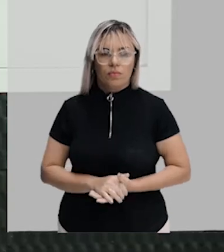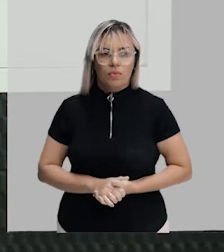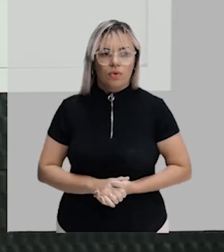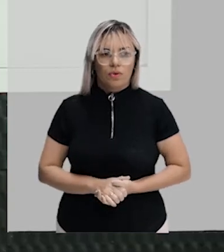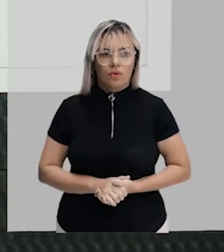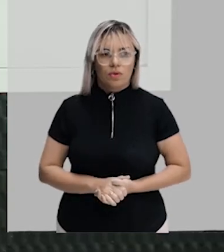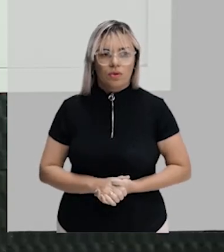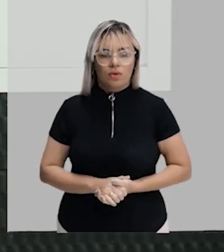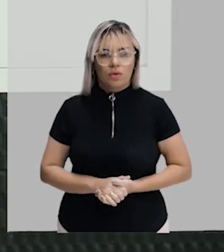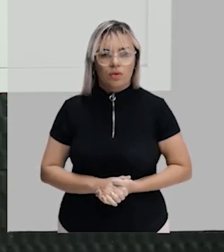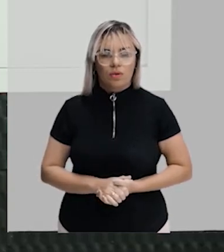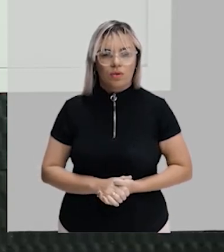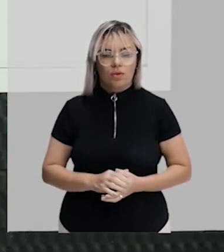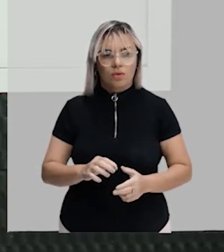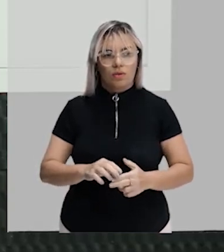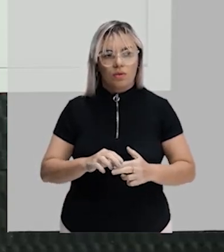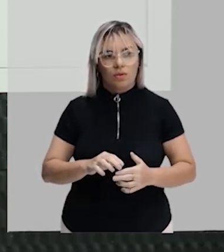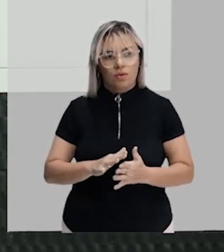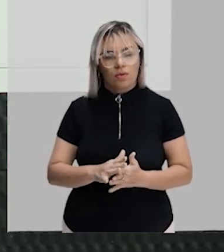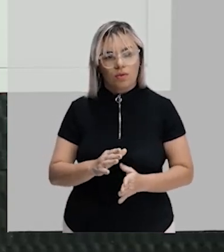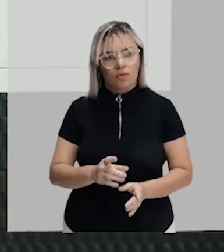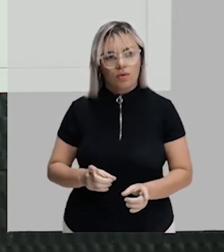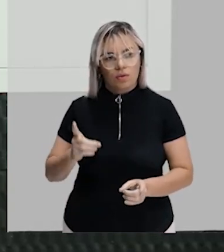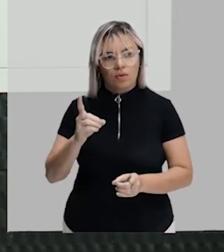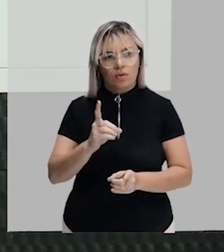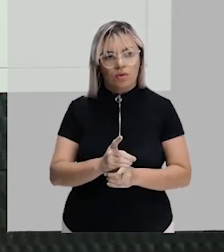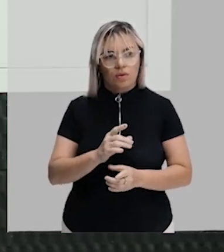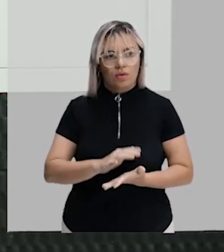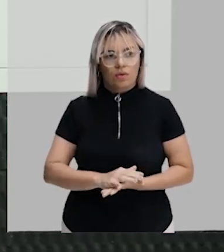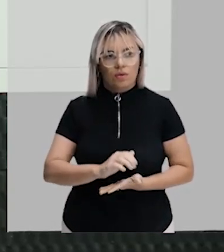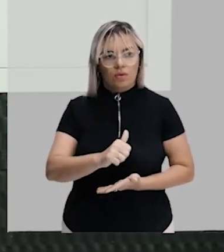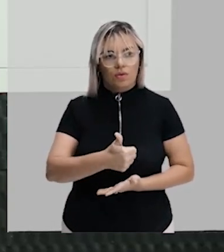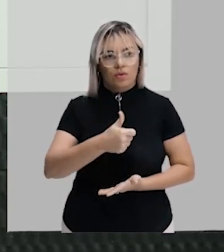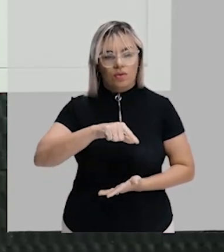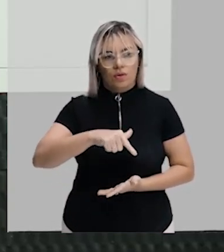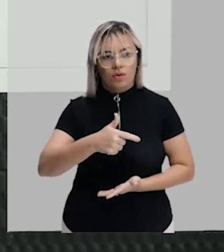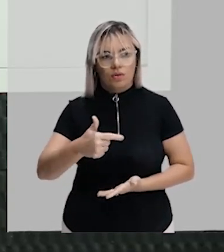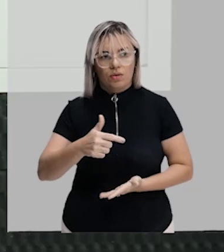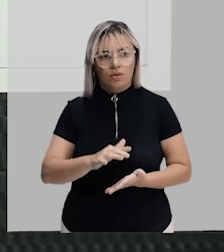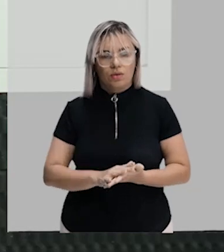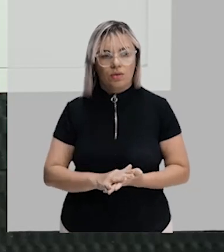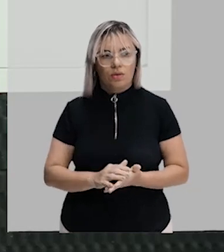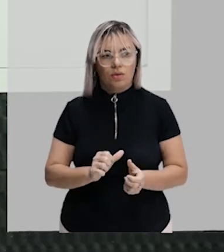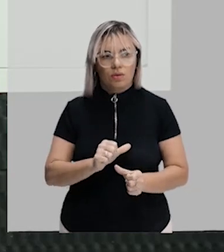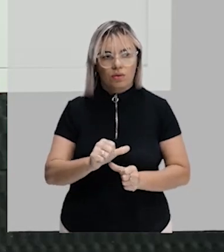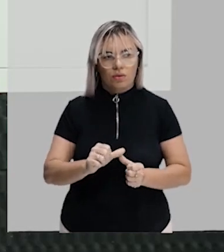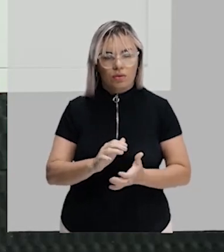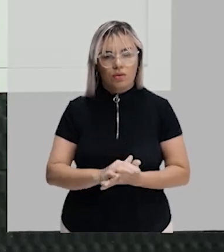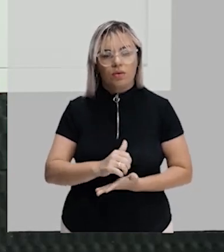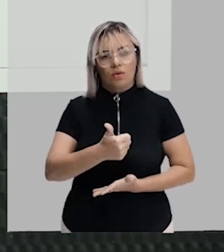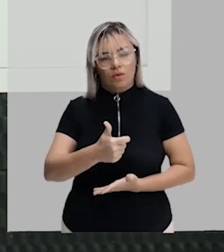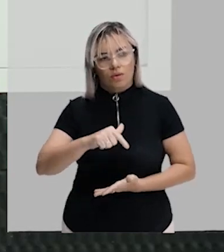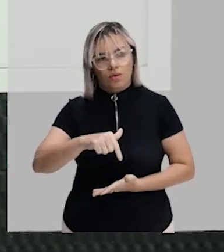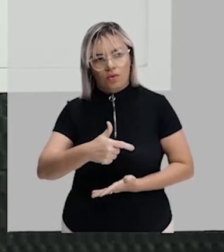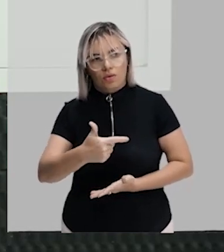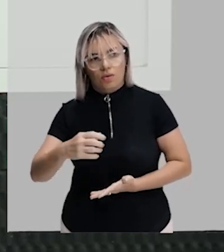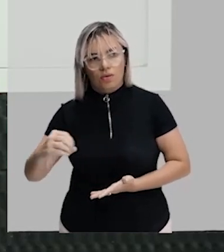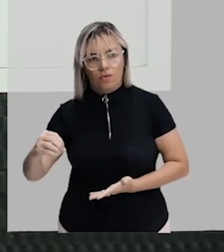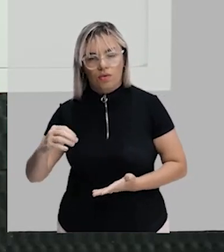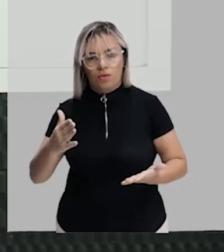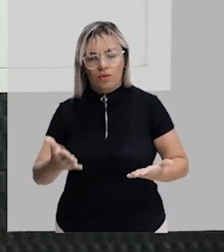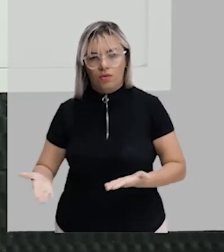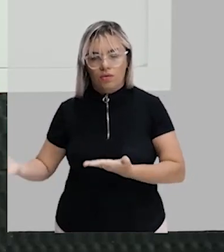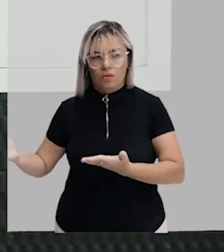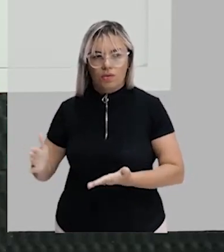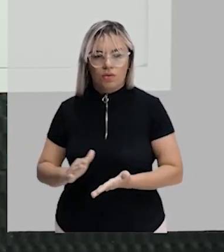então o fator de atualização, galera, é 1,2. Eu coloco 1,20, tá? Ora, então, turma, eu consegui descobrir